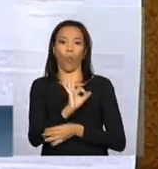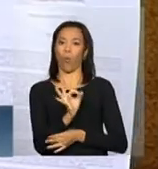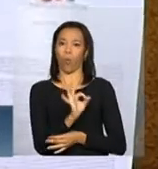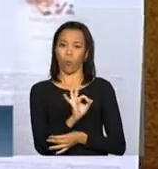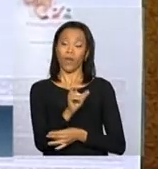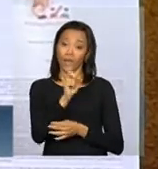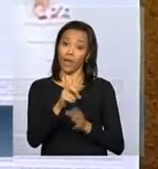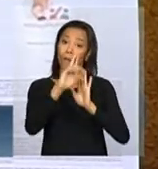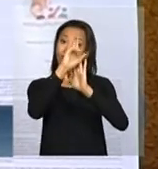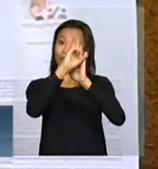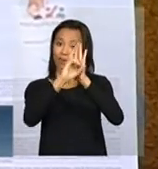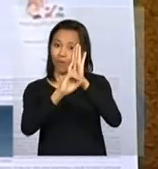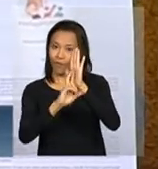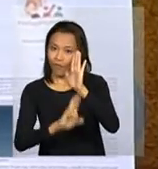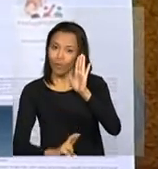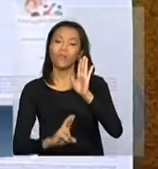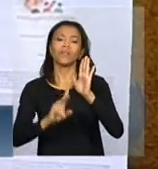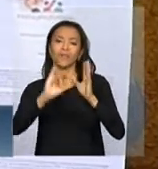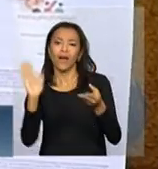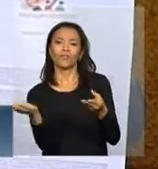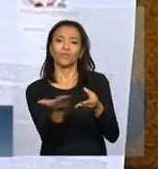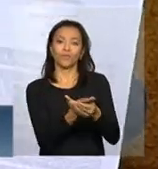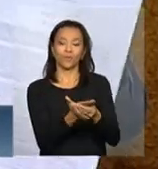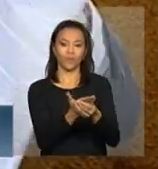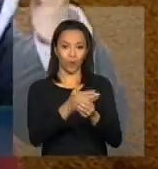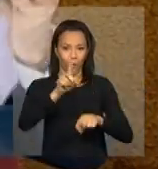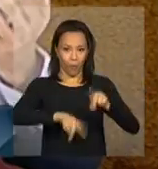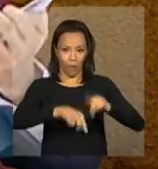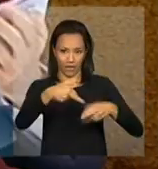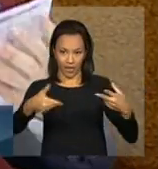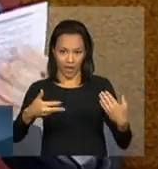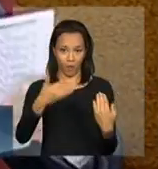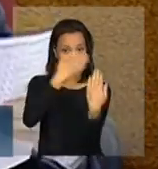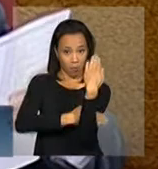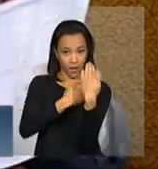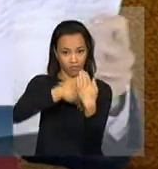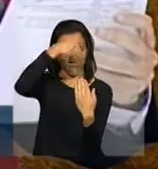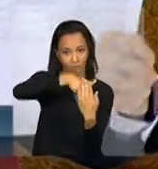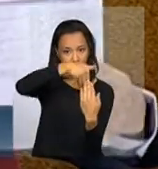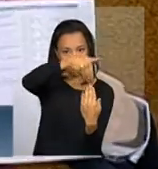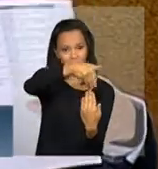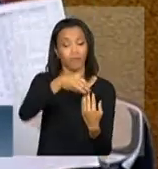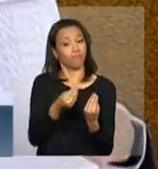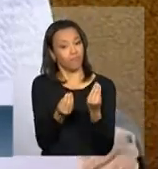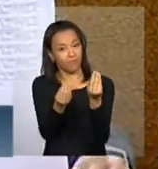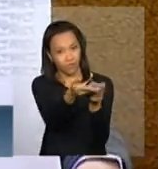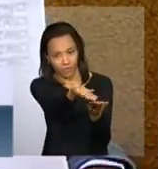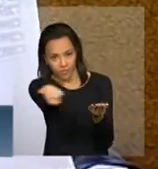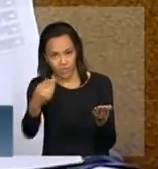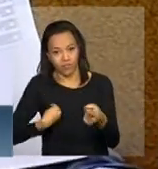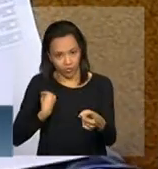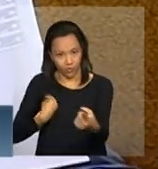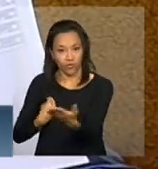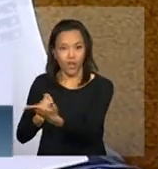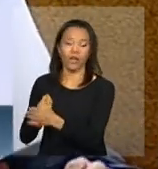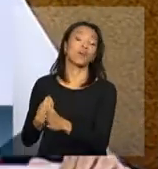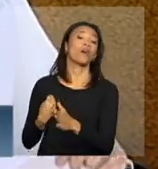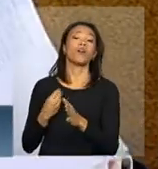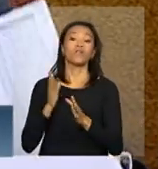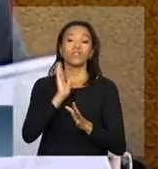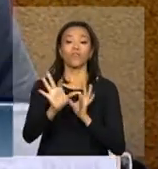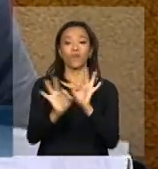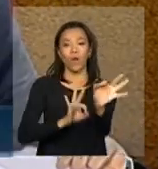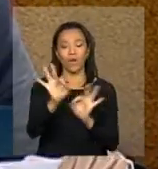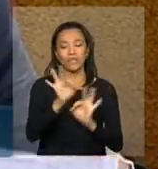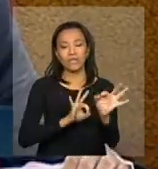este relatório, que acompanha o material que vocês receberam. Esse material, esse relatório, ele foi elaborado pelo grupo virtual,